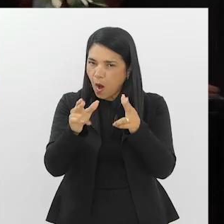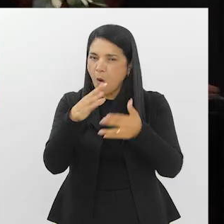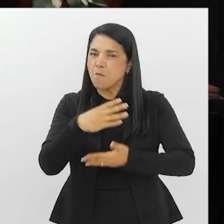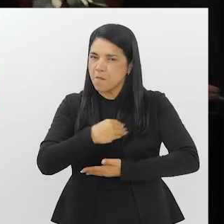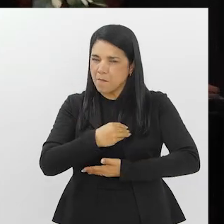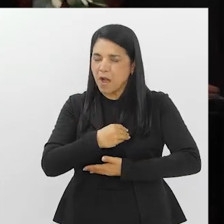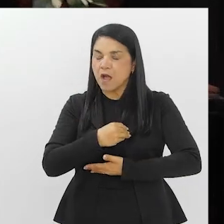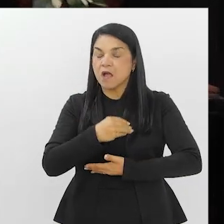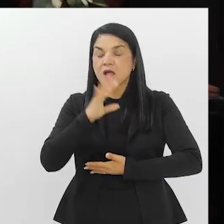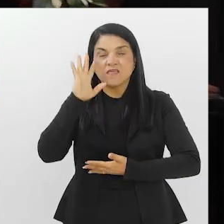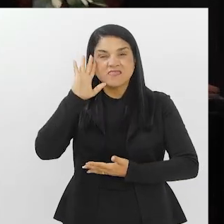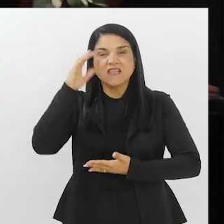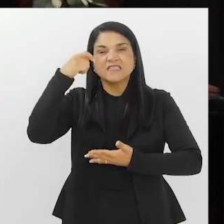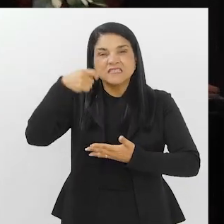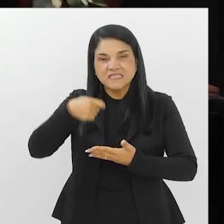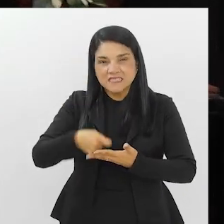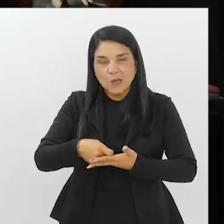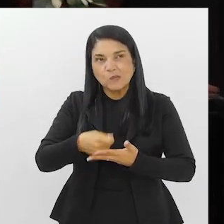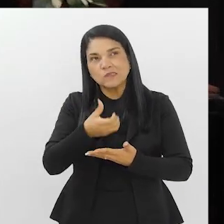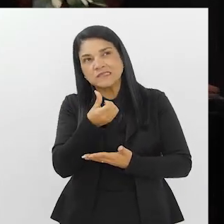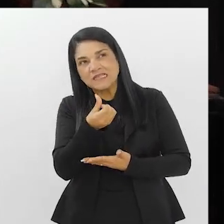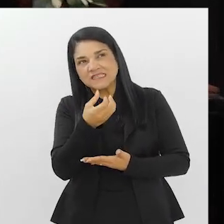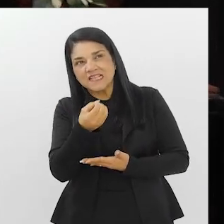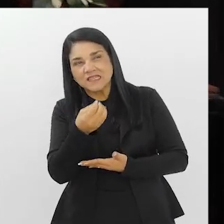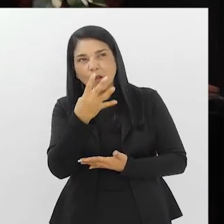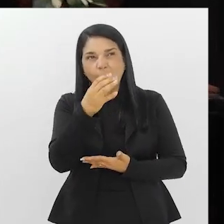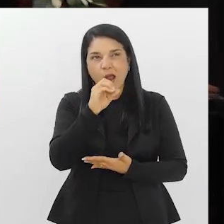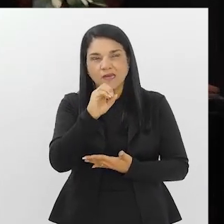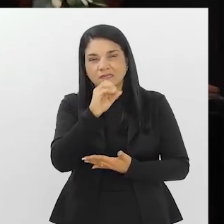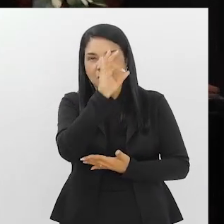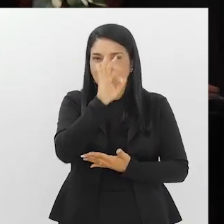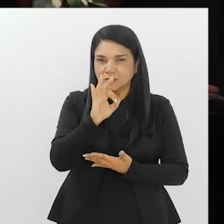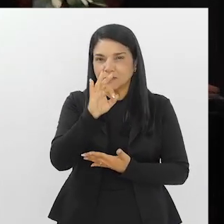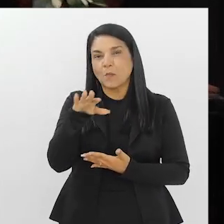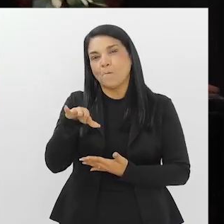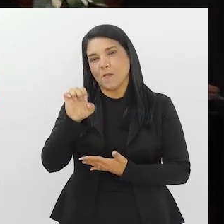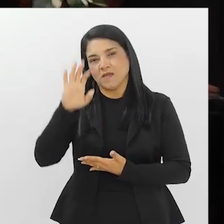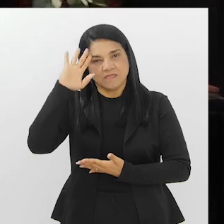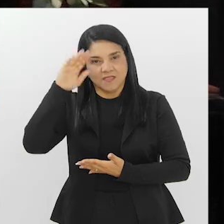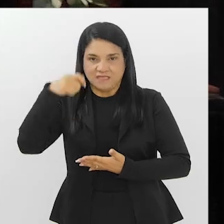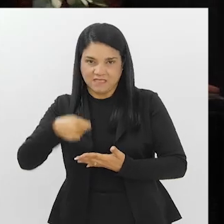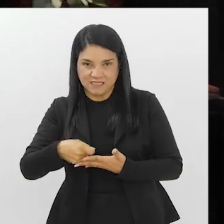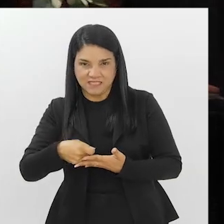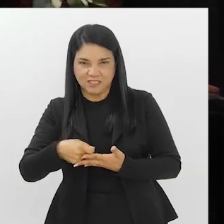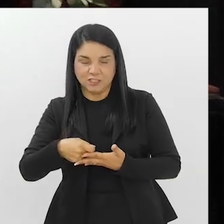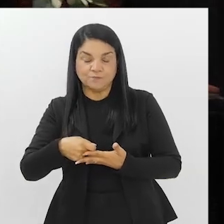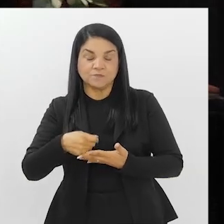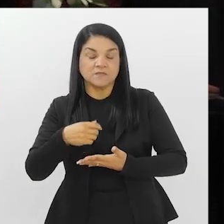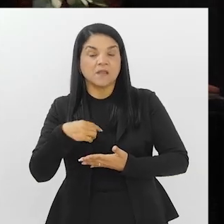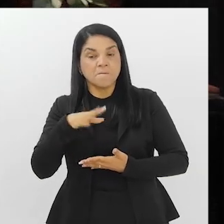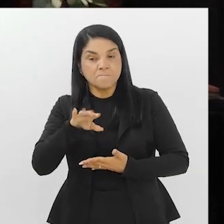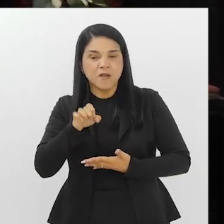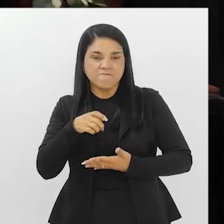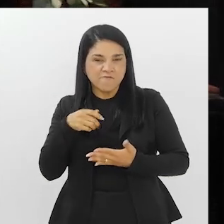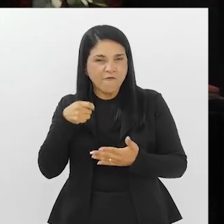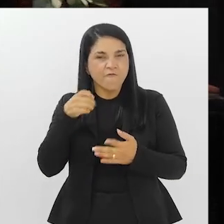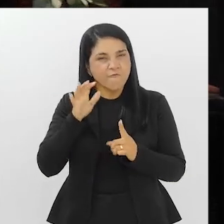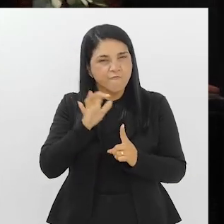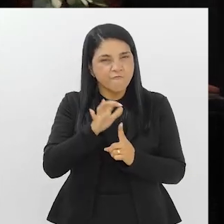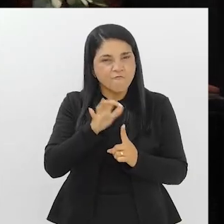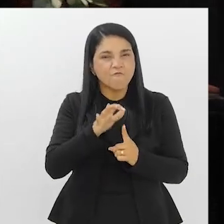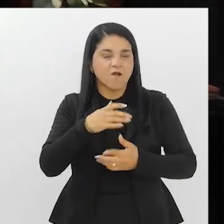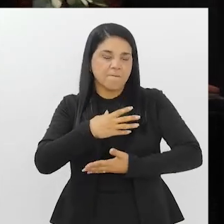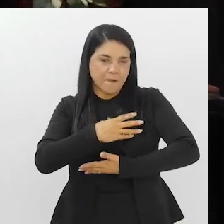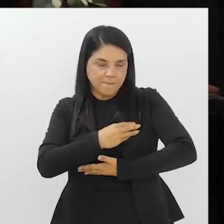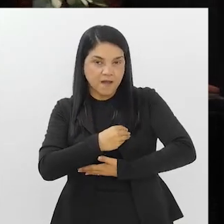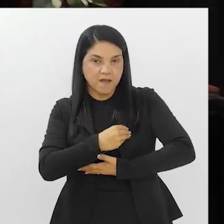amamentei e é uma decisão, eu diria 60, 40%, porque aí a mãe força um pouco que a criança pegue o peito novamente, até